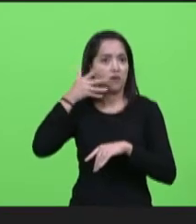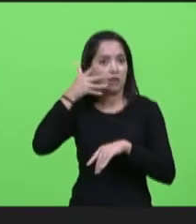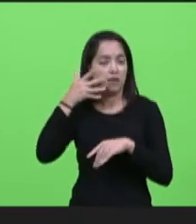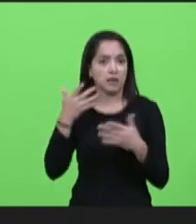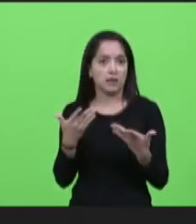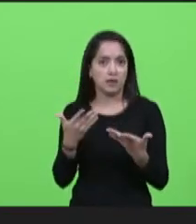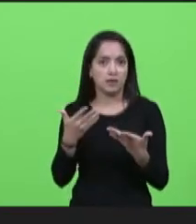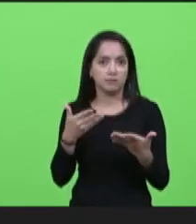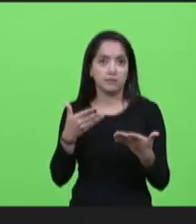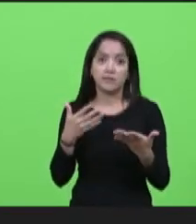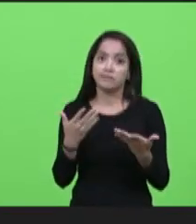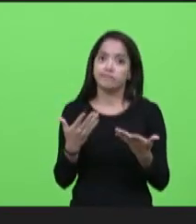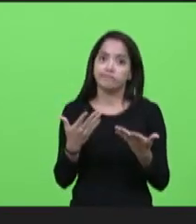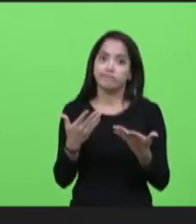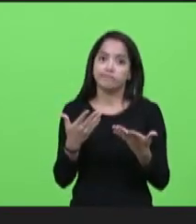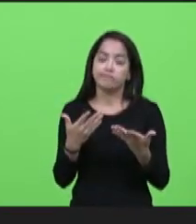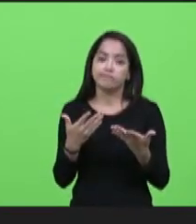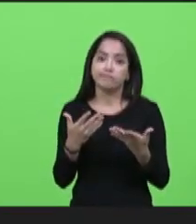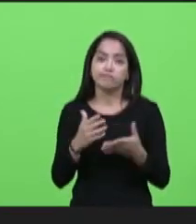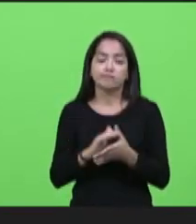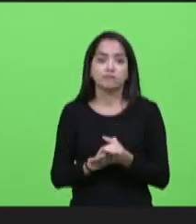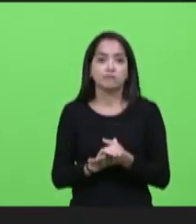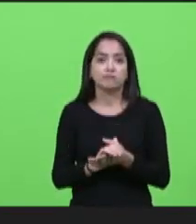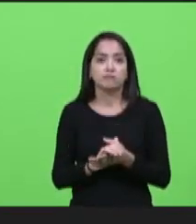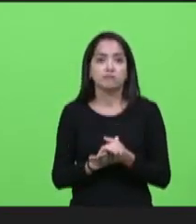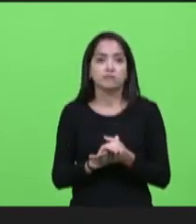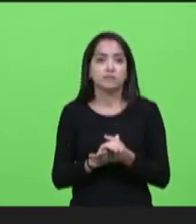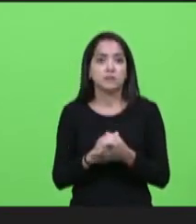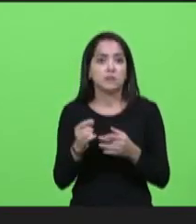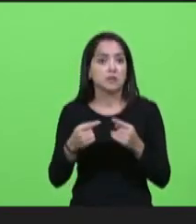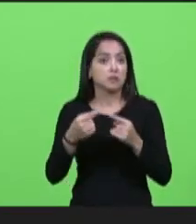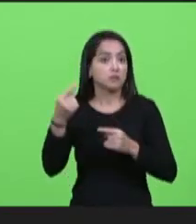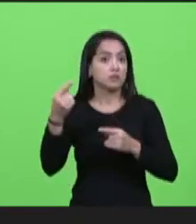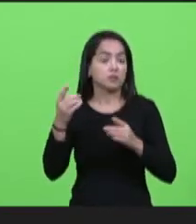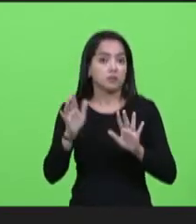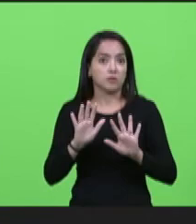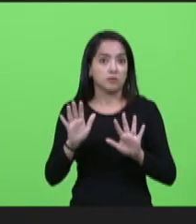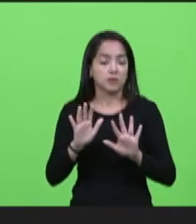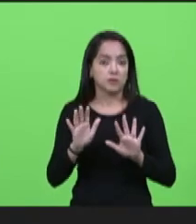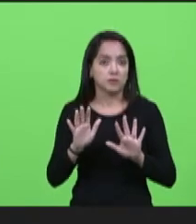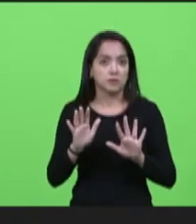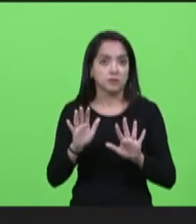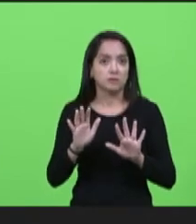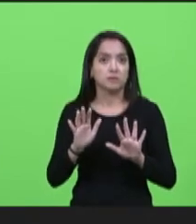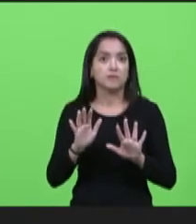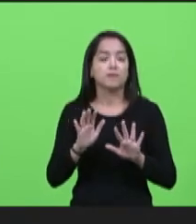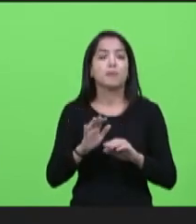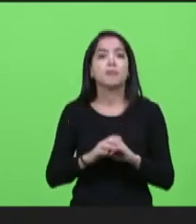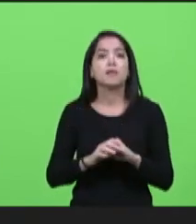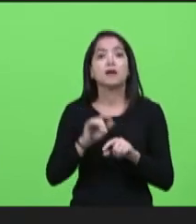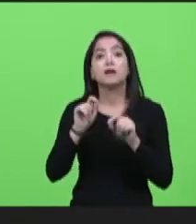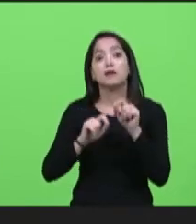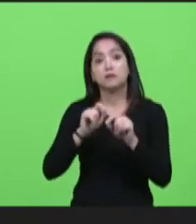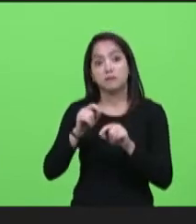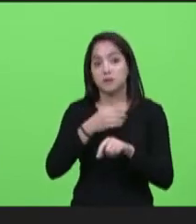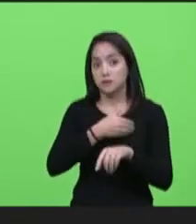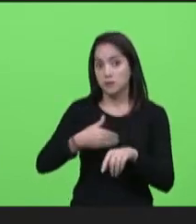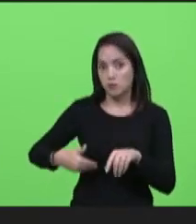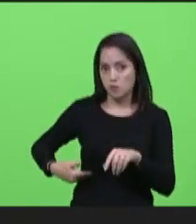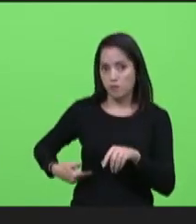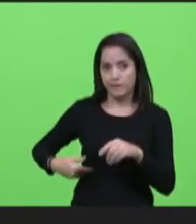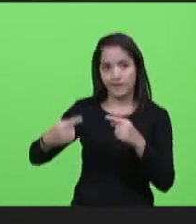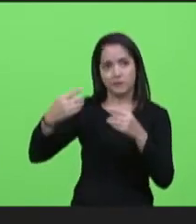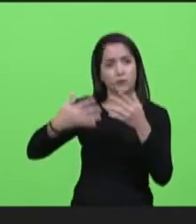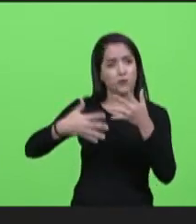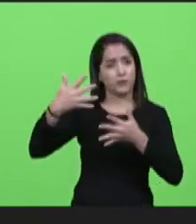está invadindo já um campo, já que, como foi dito, fazer um circo. Né? Esse circo, quem está fazendo é o governo. Né? Mas